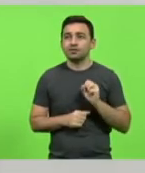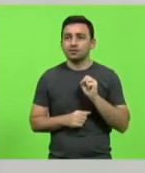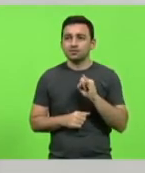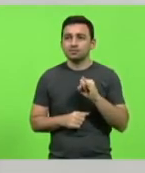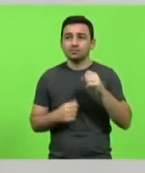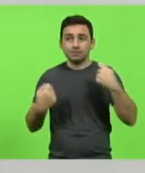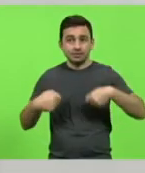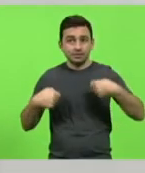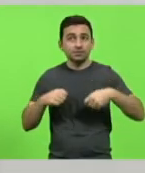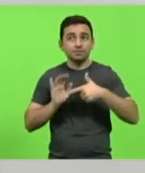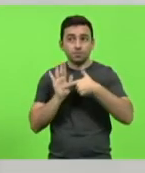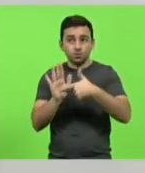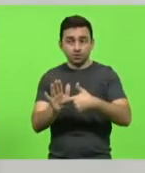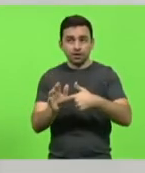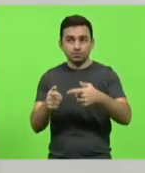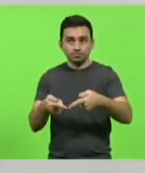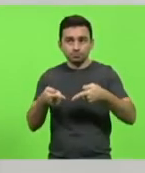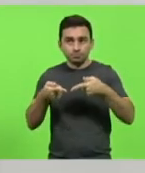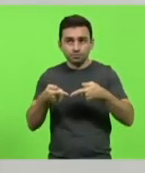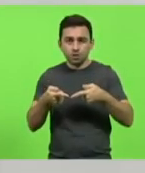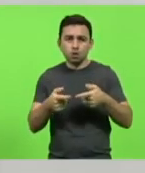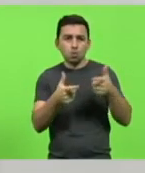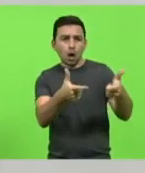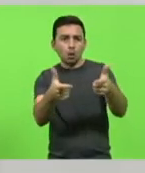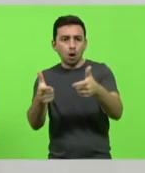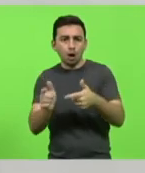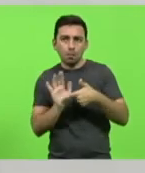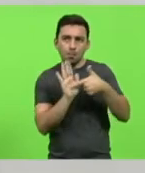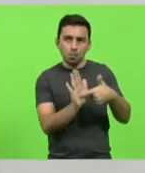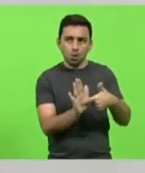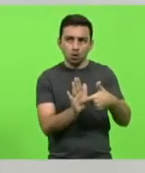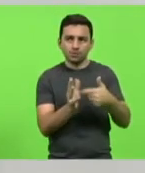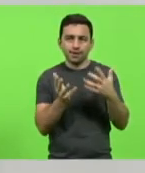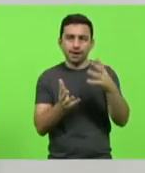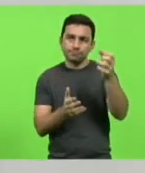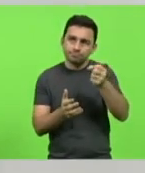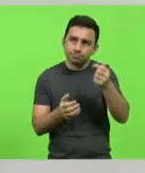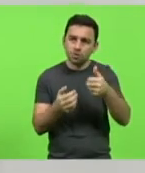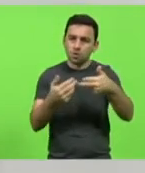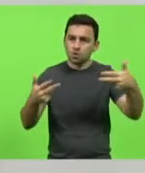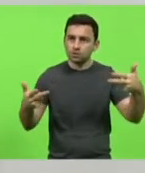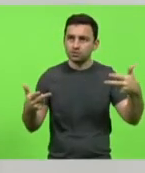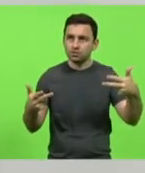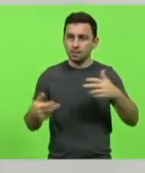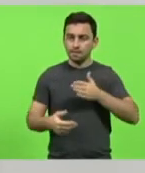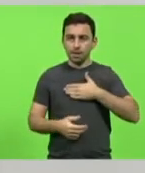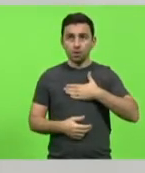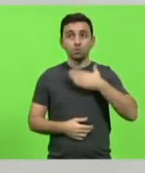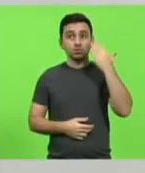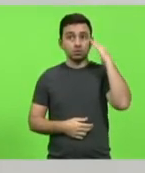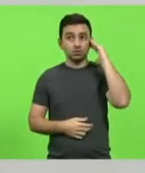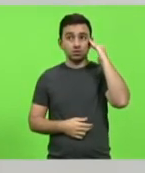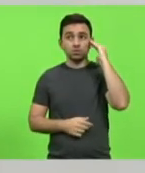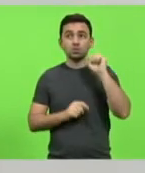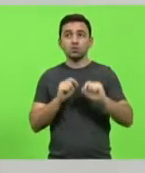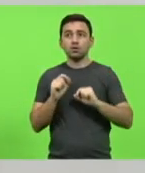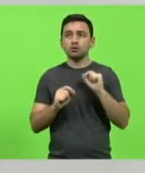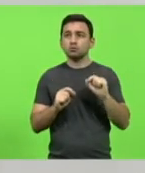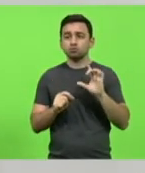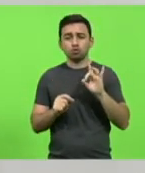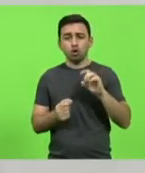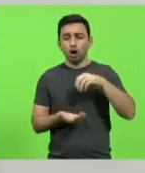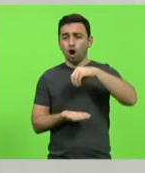apresentar laudo em determinada situação, para um benefício qualquer, no meu entendimento, basta uma